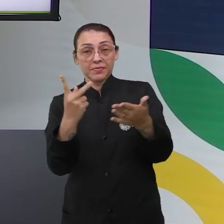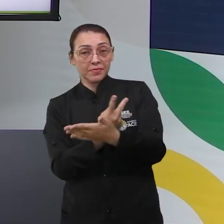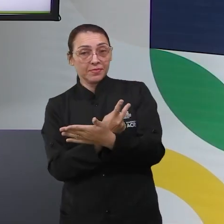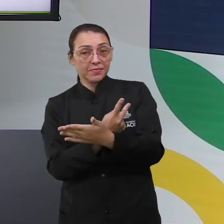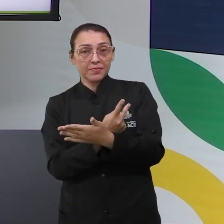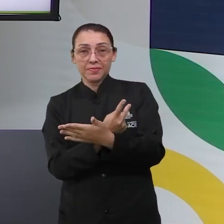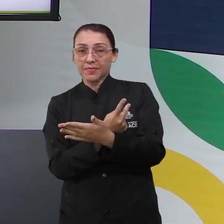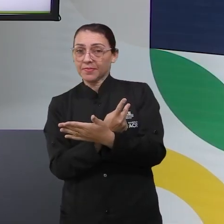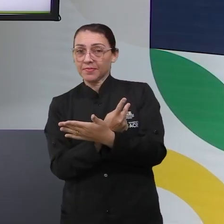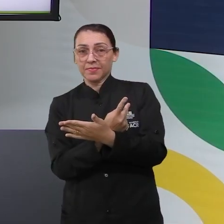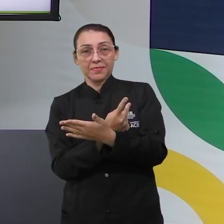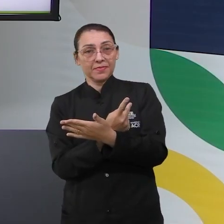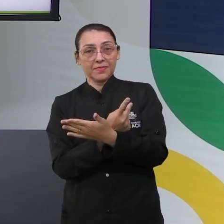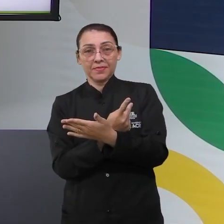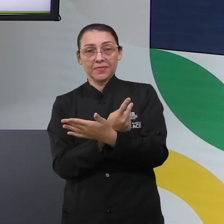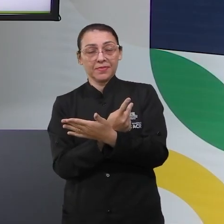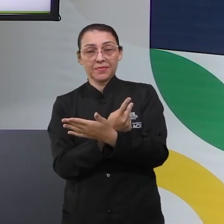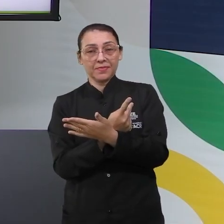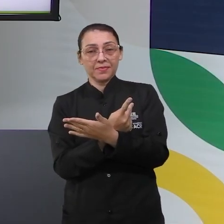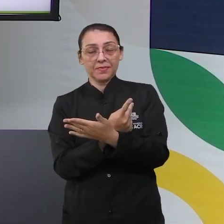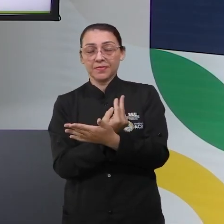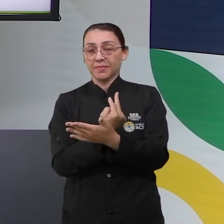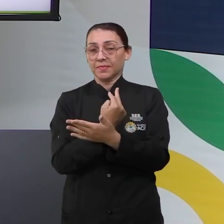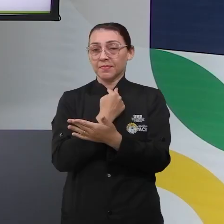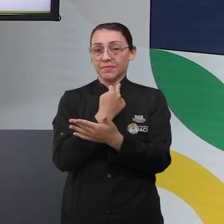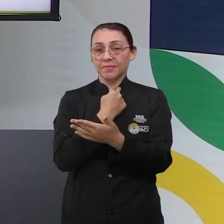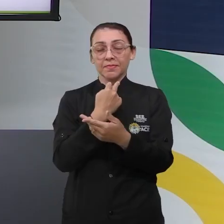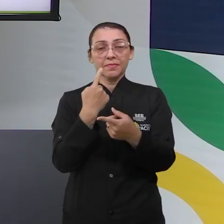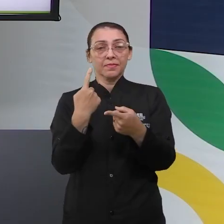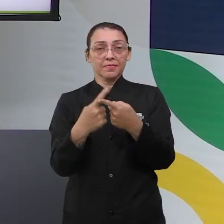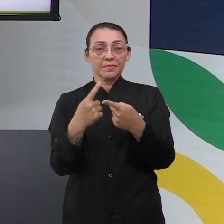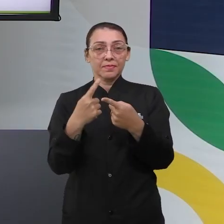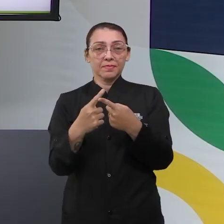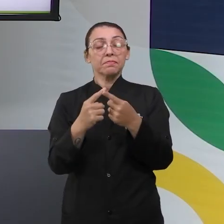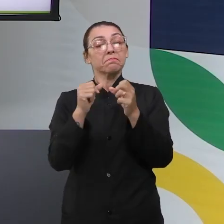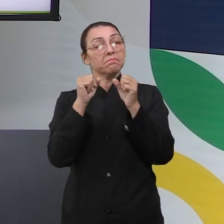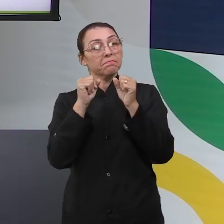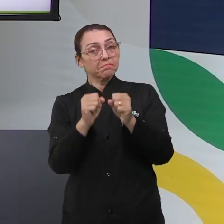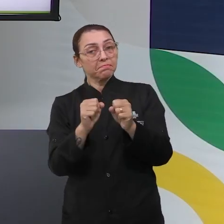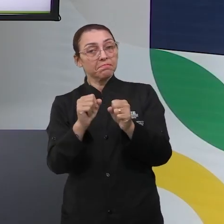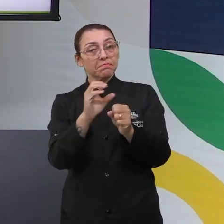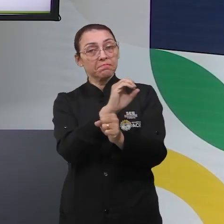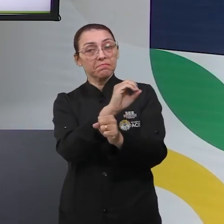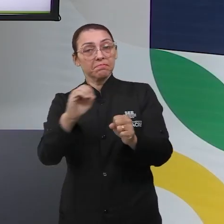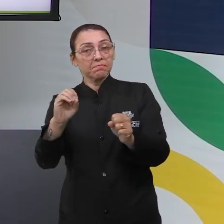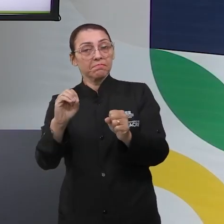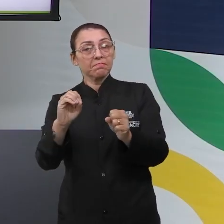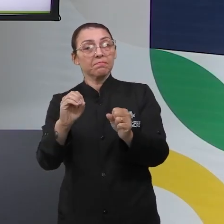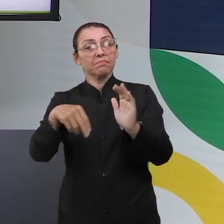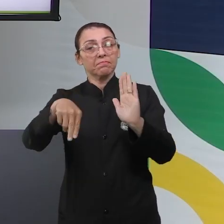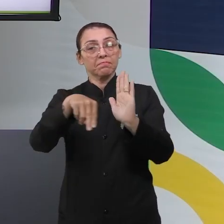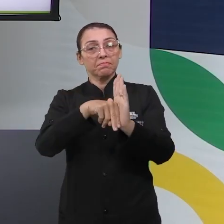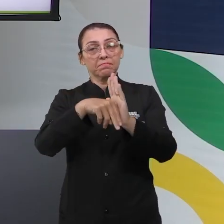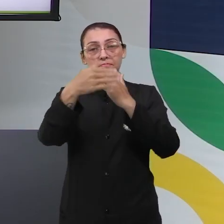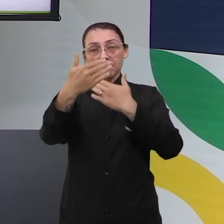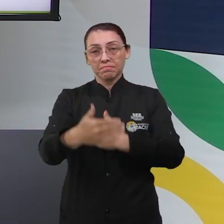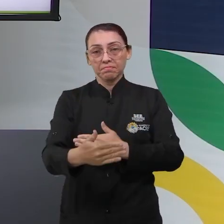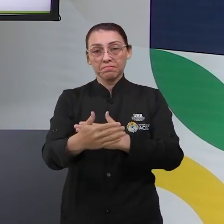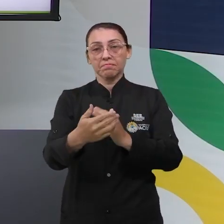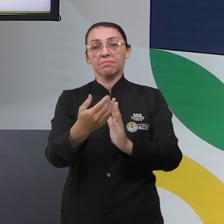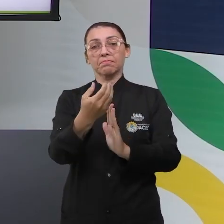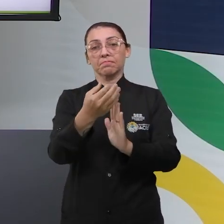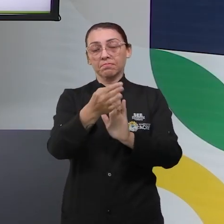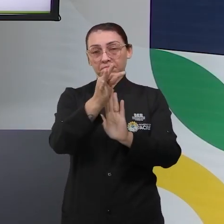não vai rasurar a sua folha de redação, porque isso pode zerar a sua prova, pode zerar o